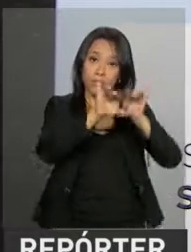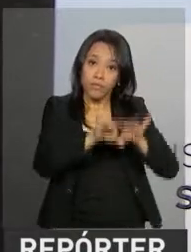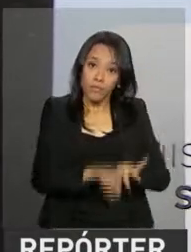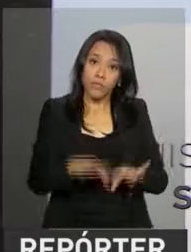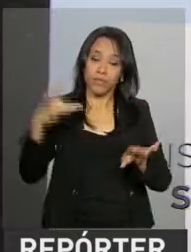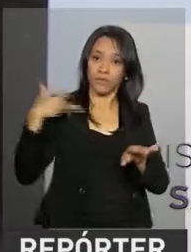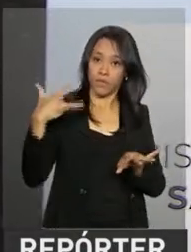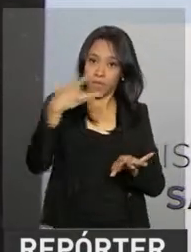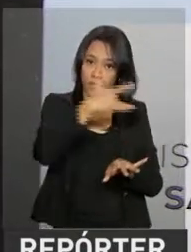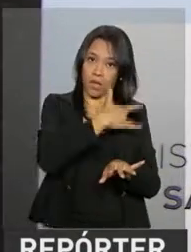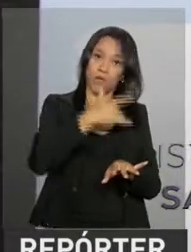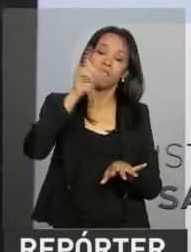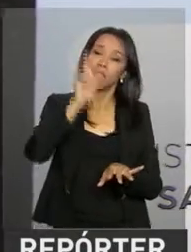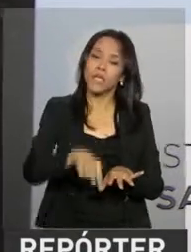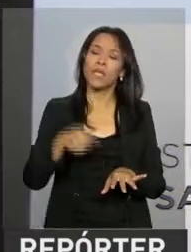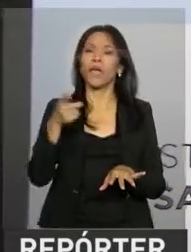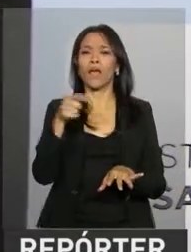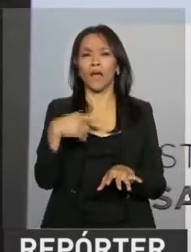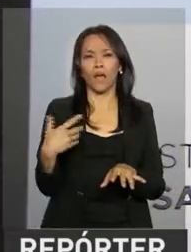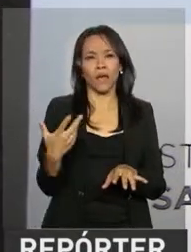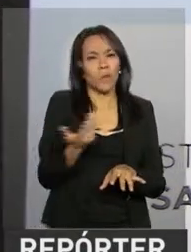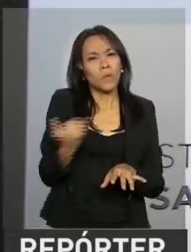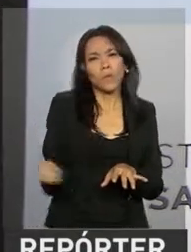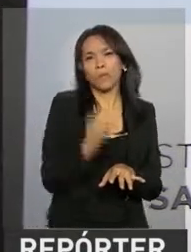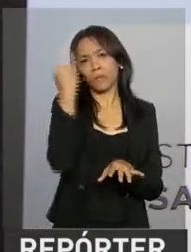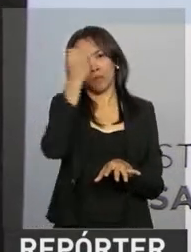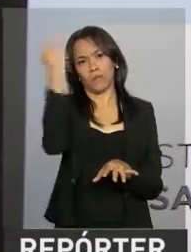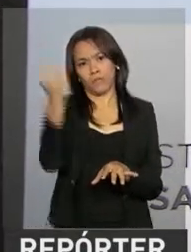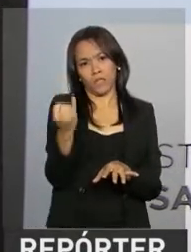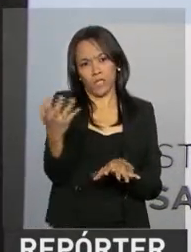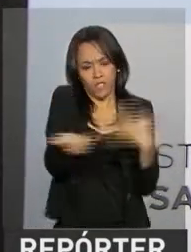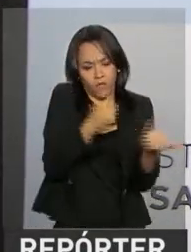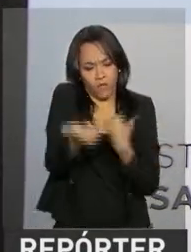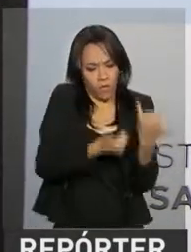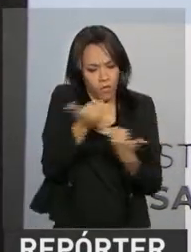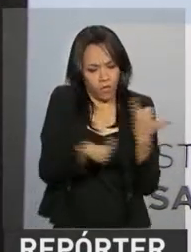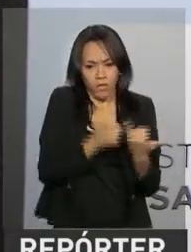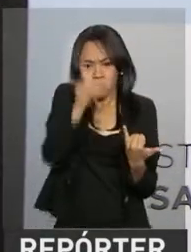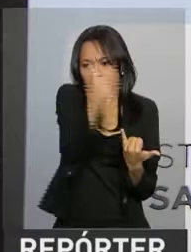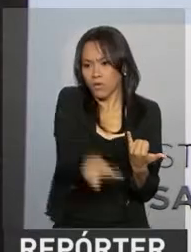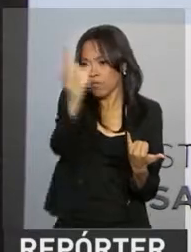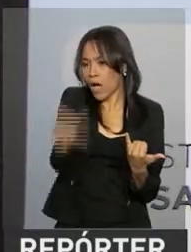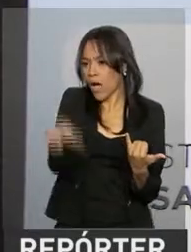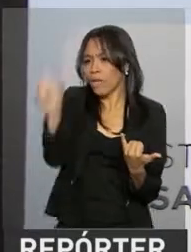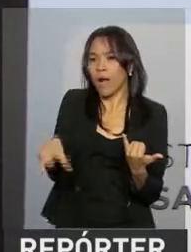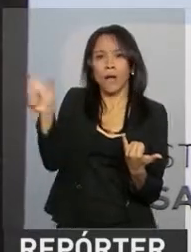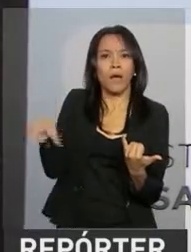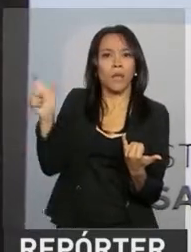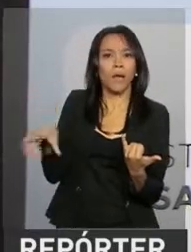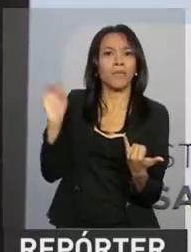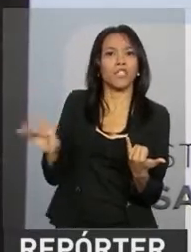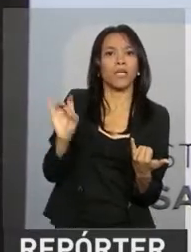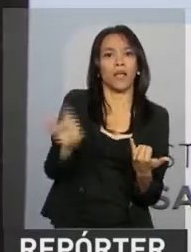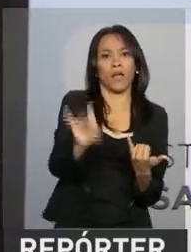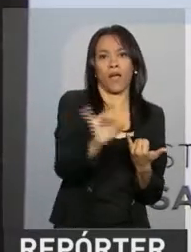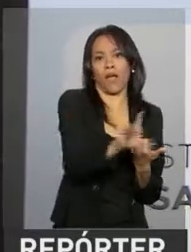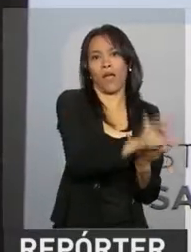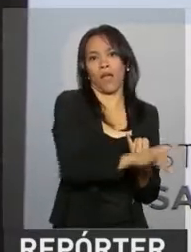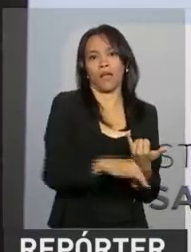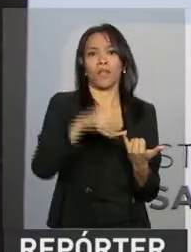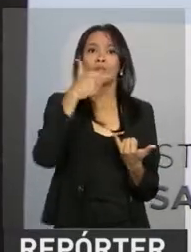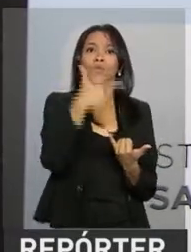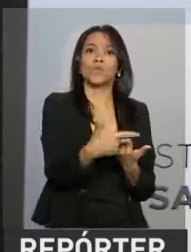que é a base do ponto eletrônico onde estarão registadas cada ponto o retorno de cada um dos